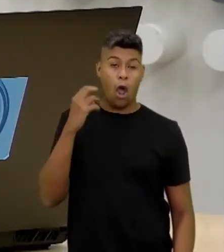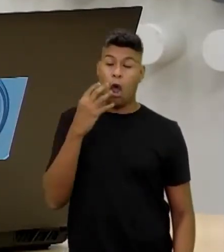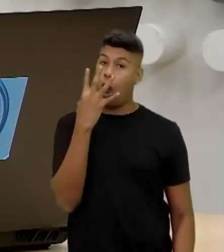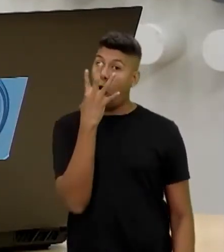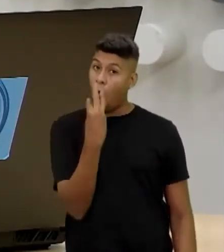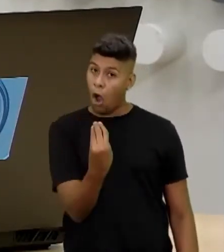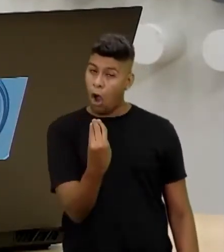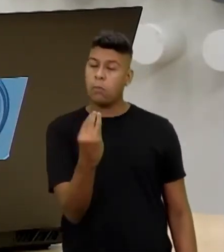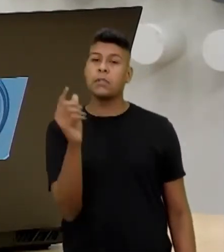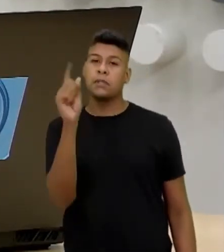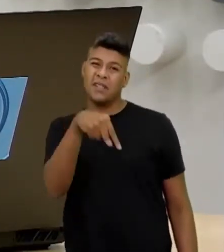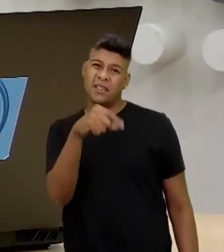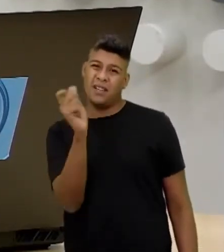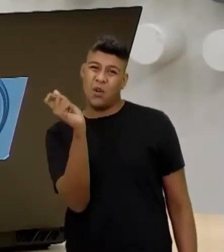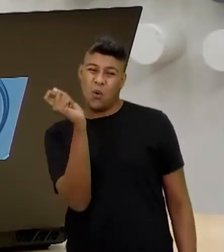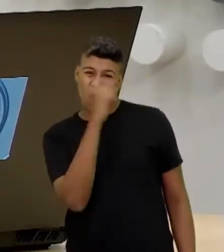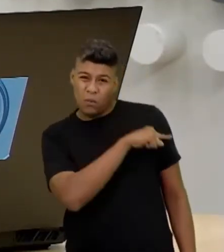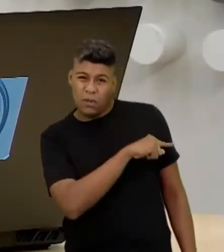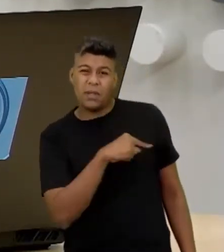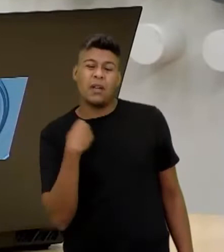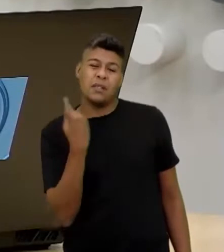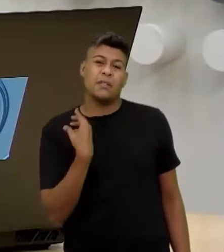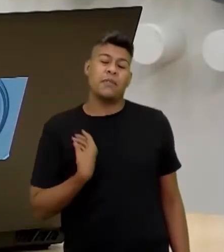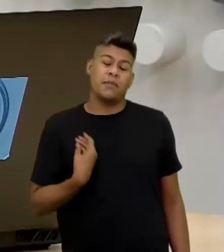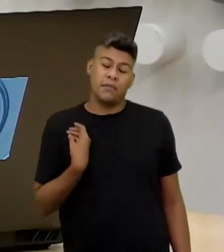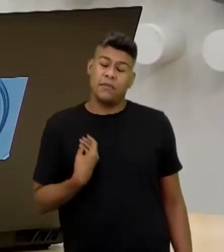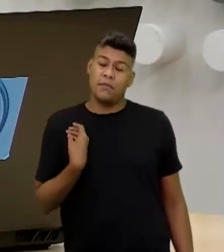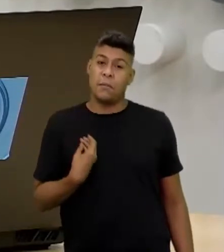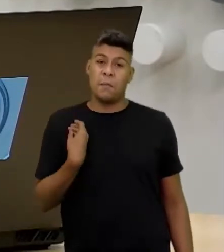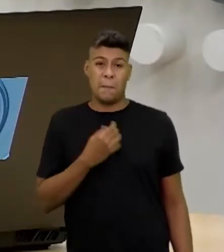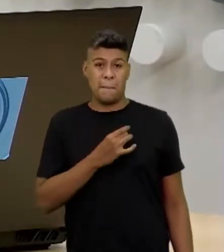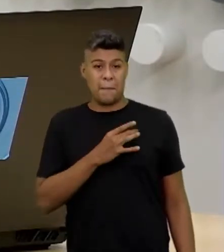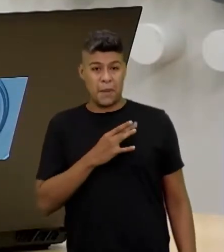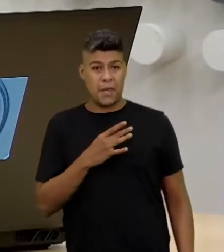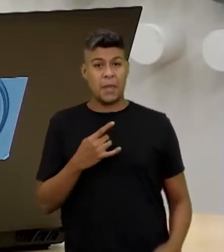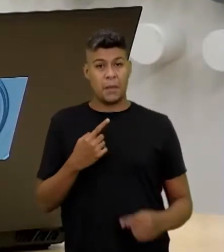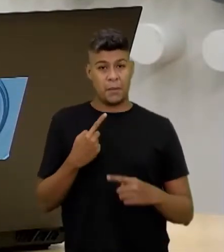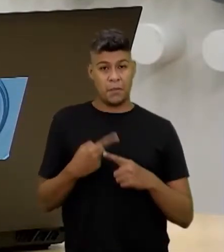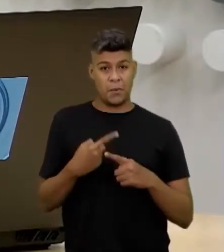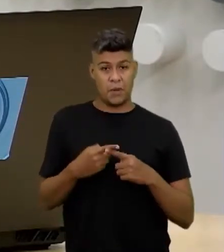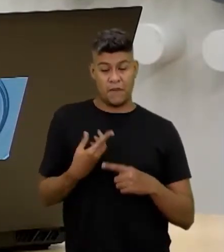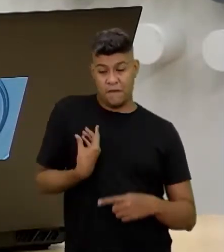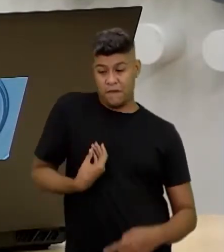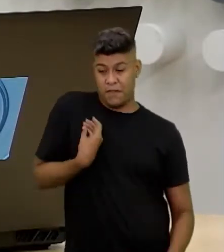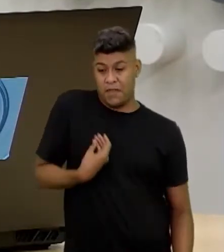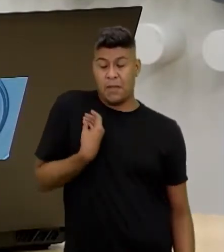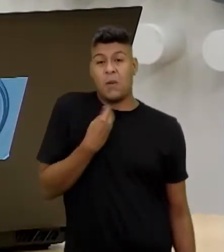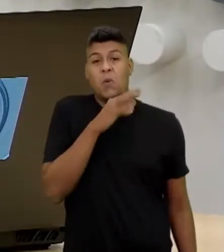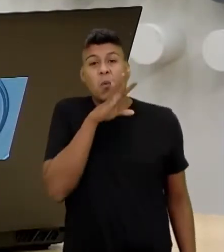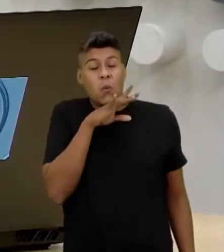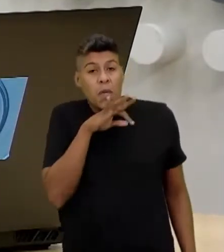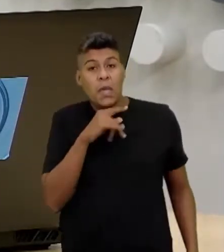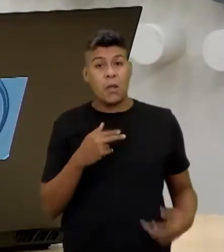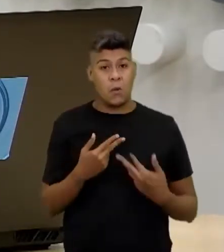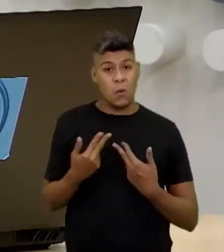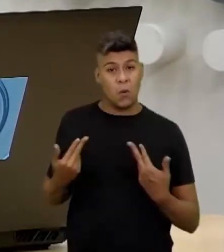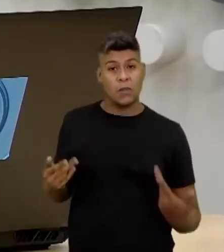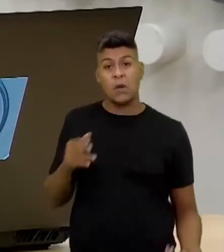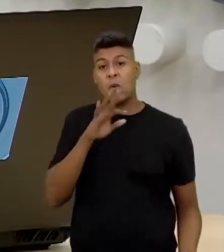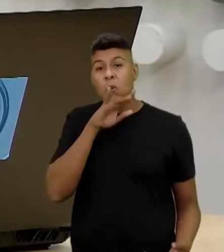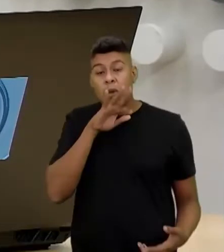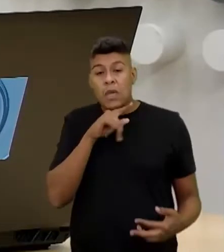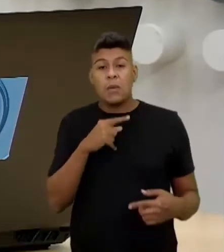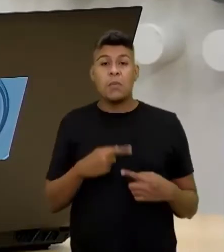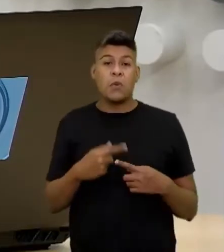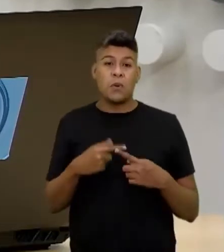muito complicado a gente vivia com medo né pela nossa própria vida e Pelas nossas coisas porque o